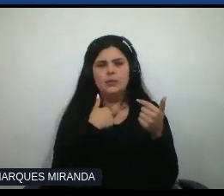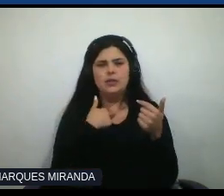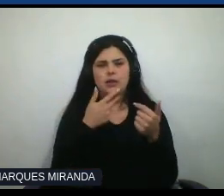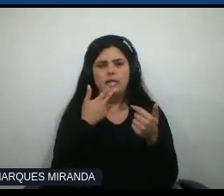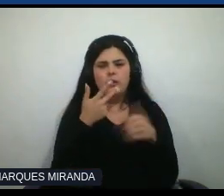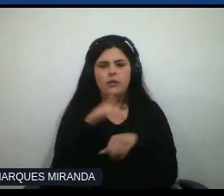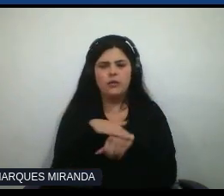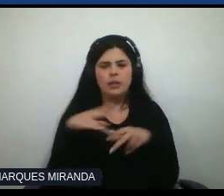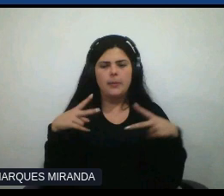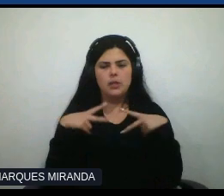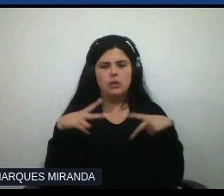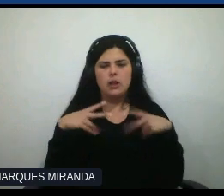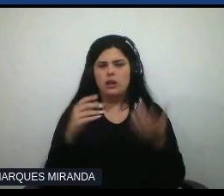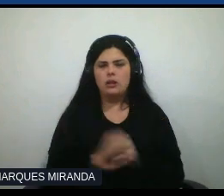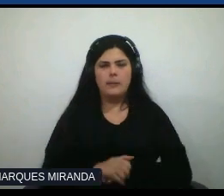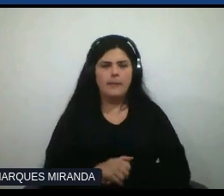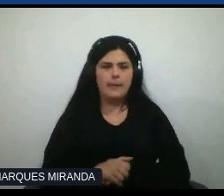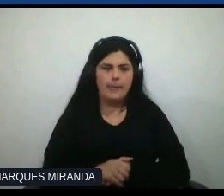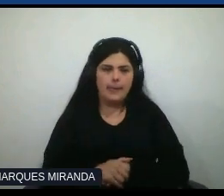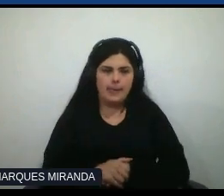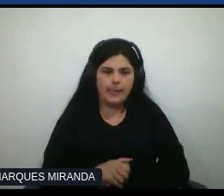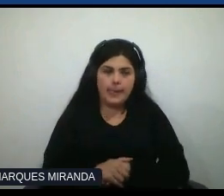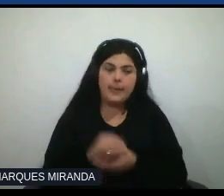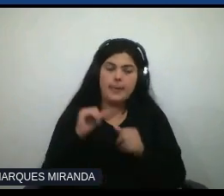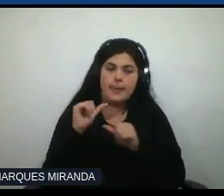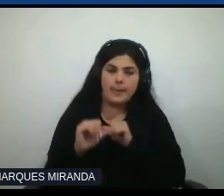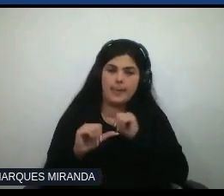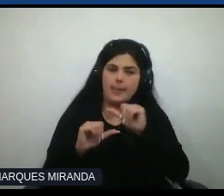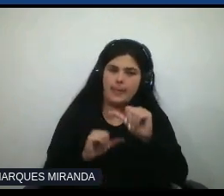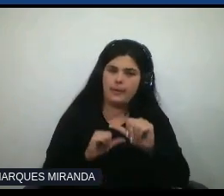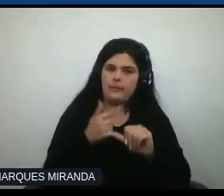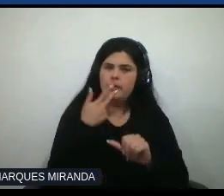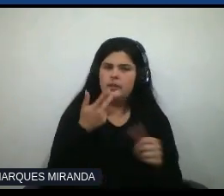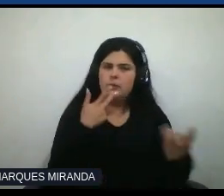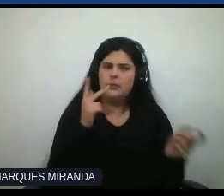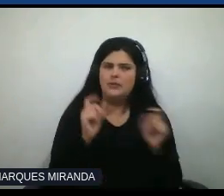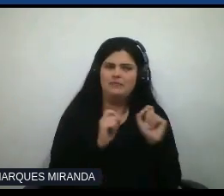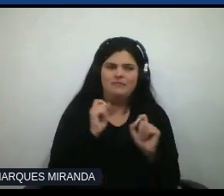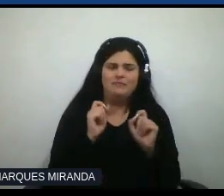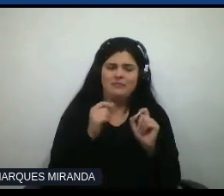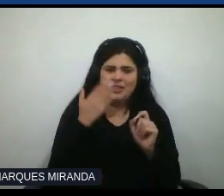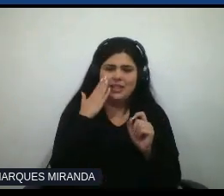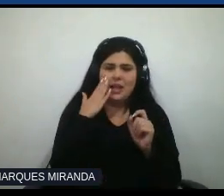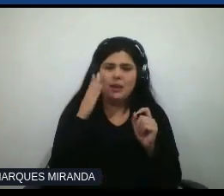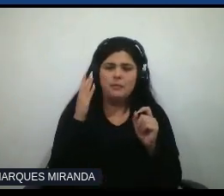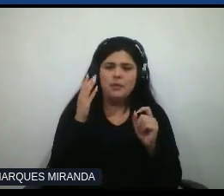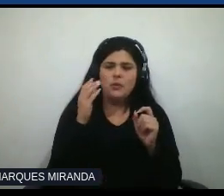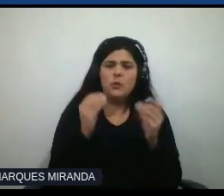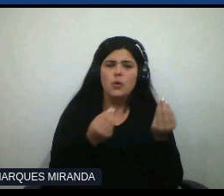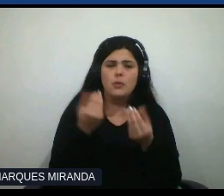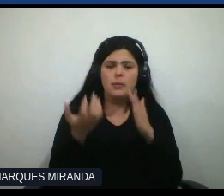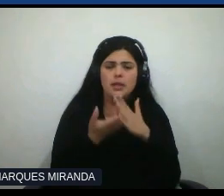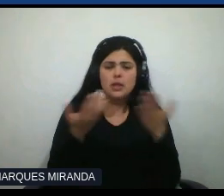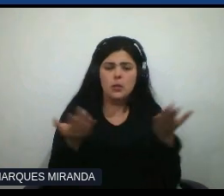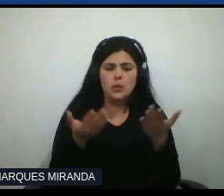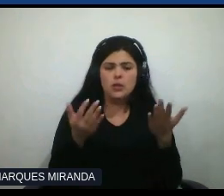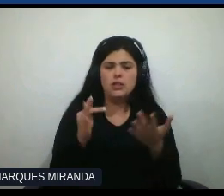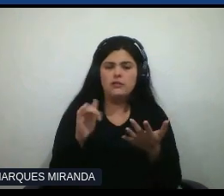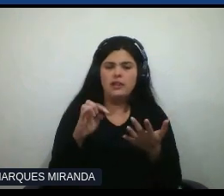vida pessoal. E isso foi mudando, porque a gente falou, opa, a gente sabe como são as fintechs hoje, são cada vez